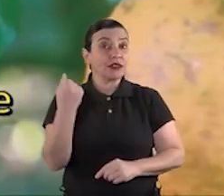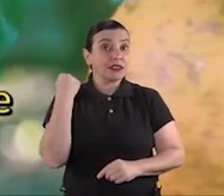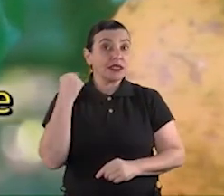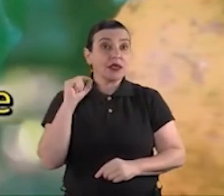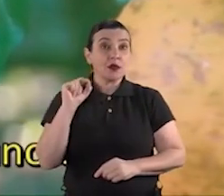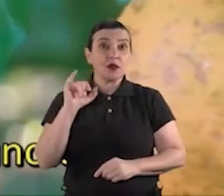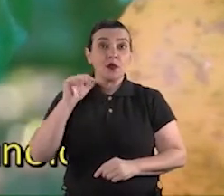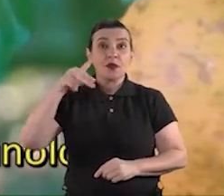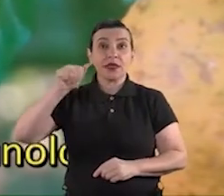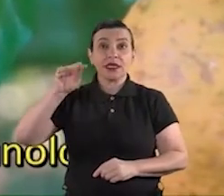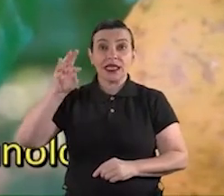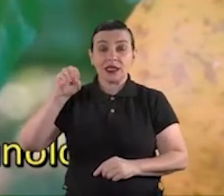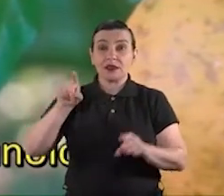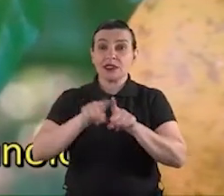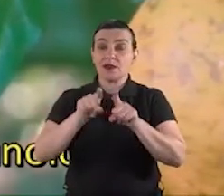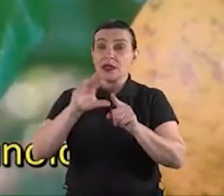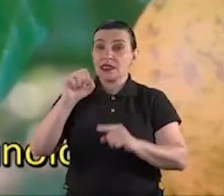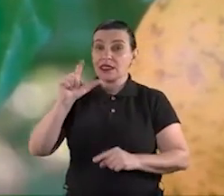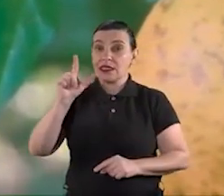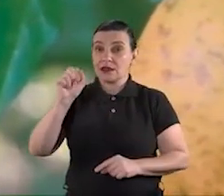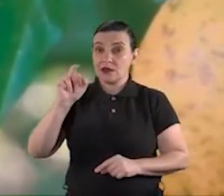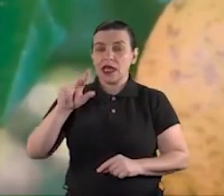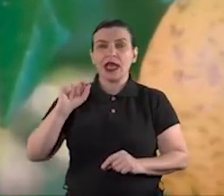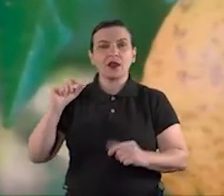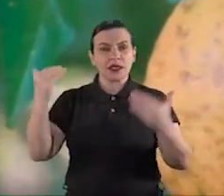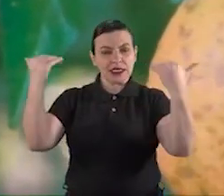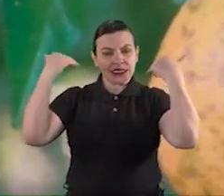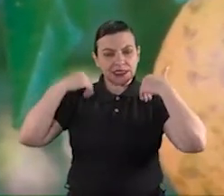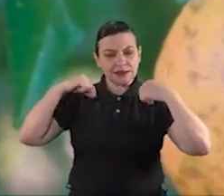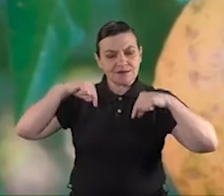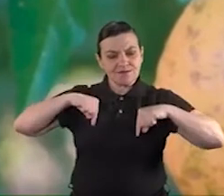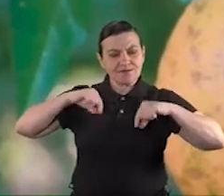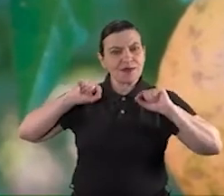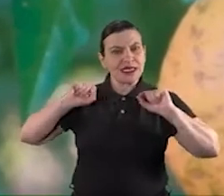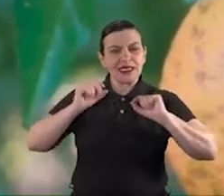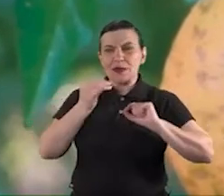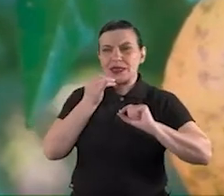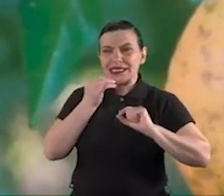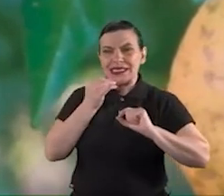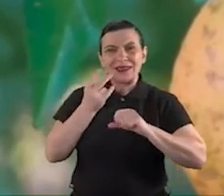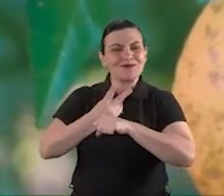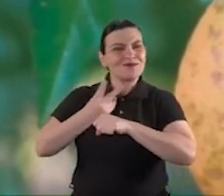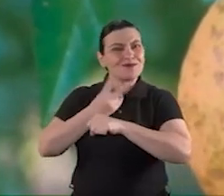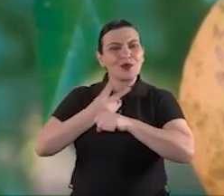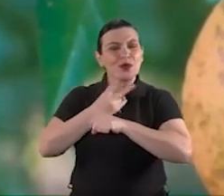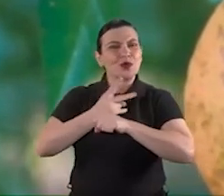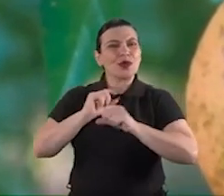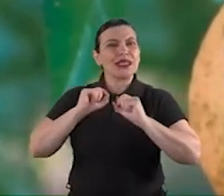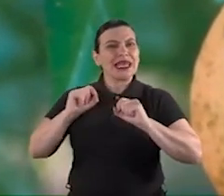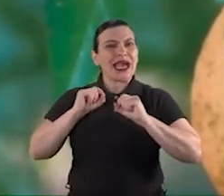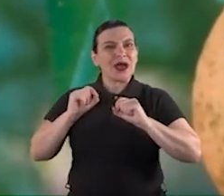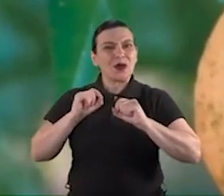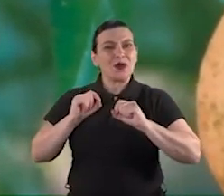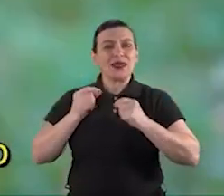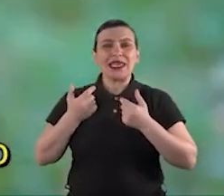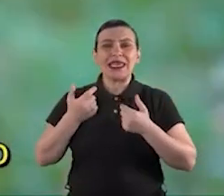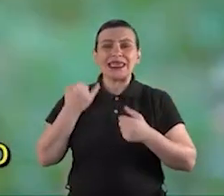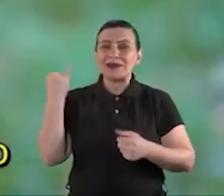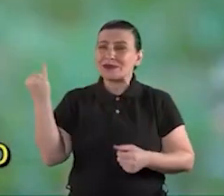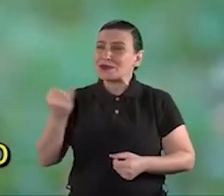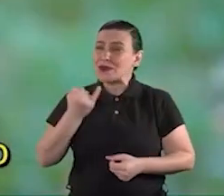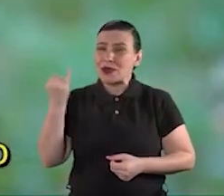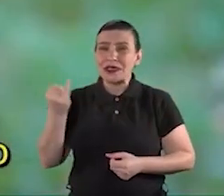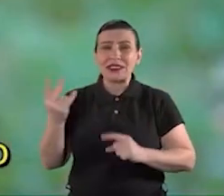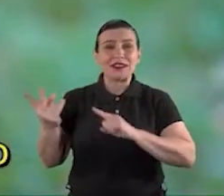com Minato e celular a necessidade do corpo por uma resposta imunológica pode ser categorizada também a primeira é uma resposta